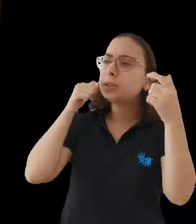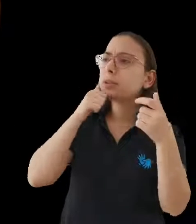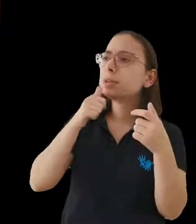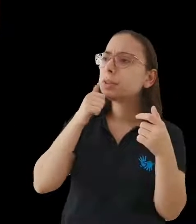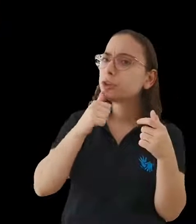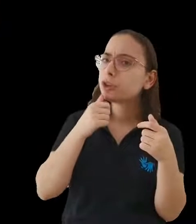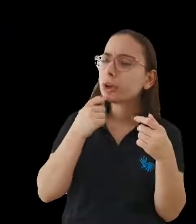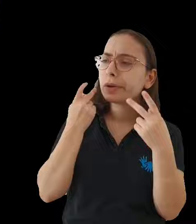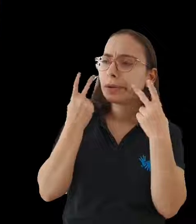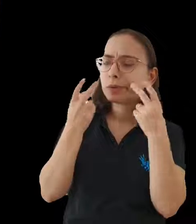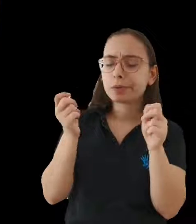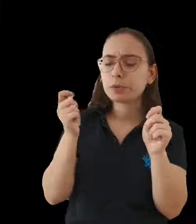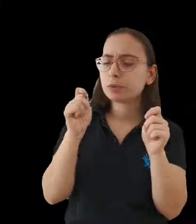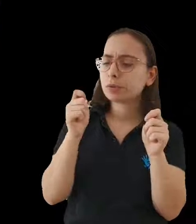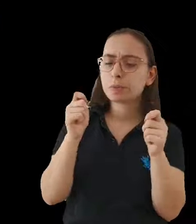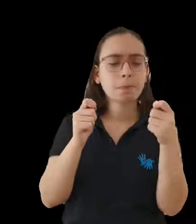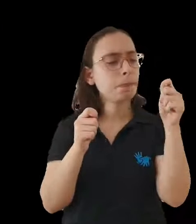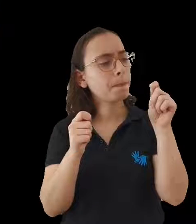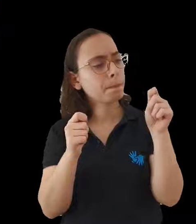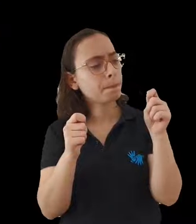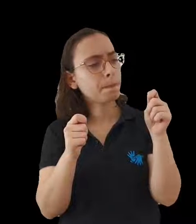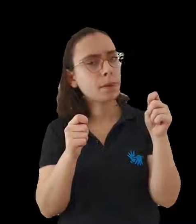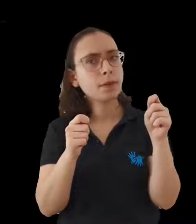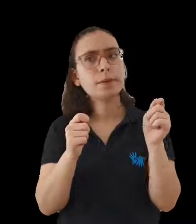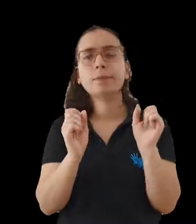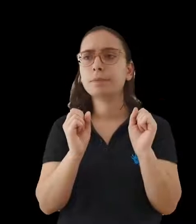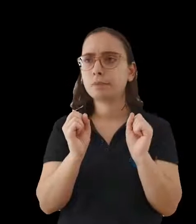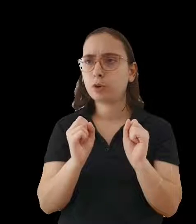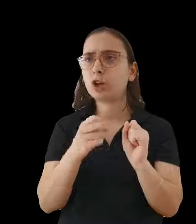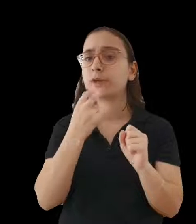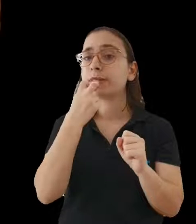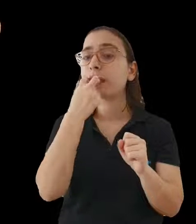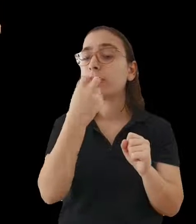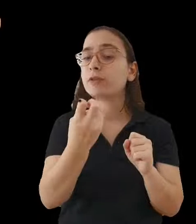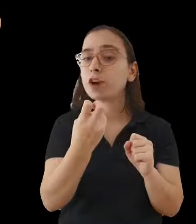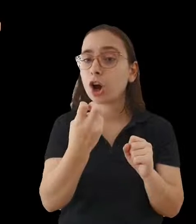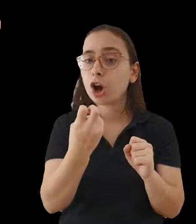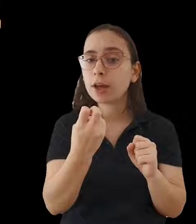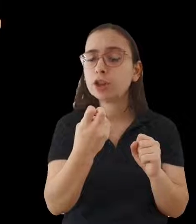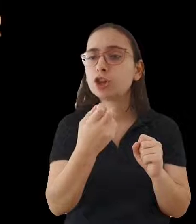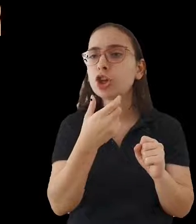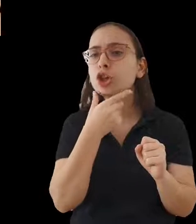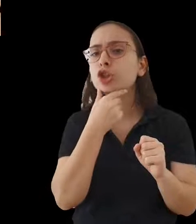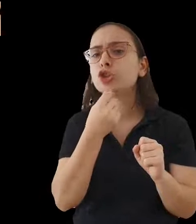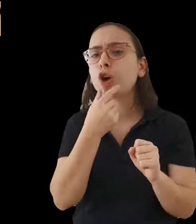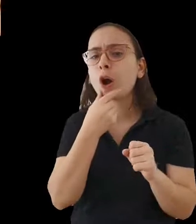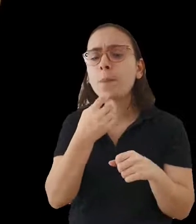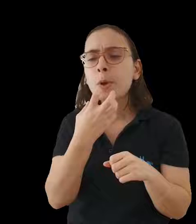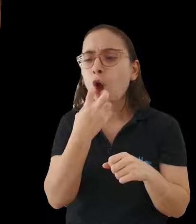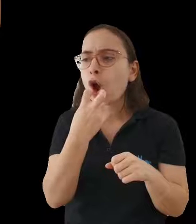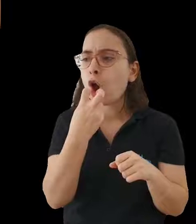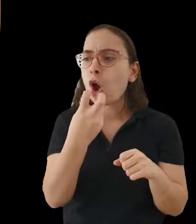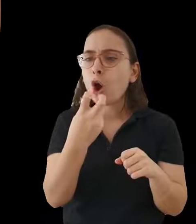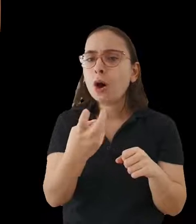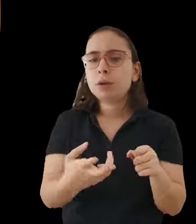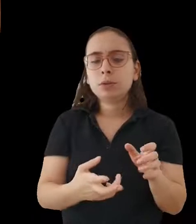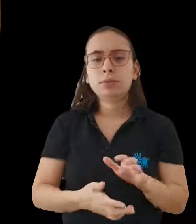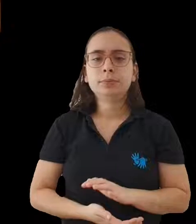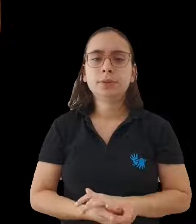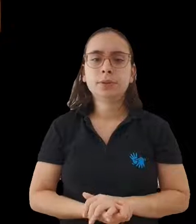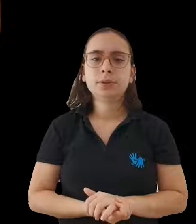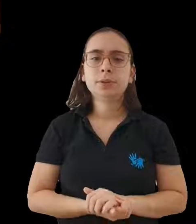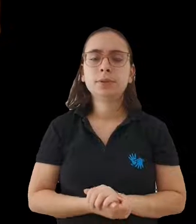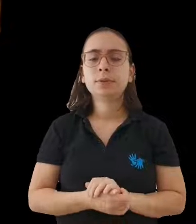rei e se quiser fazer a voz do rei, claro. Porque o rei ele pode ter simplesmente só uma intenção, né? Princesa,